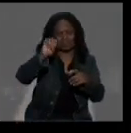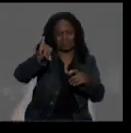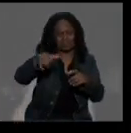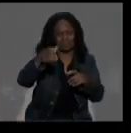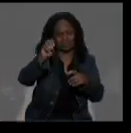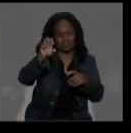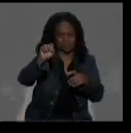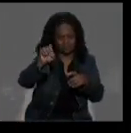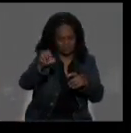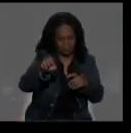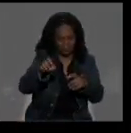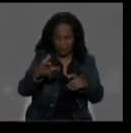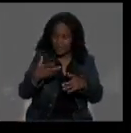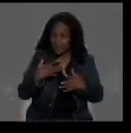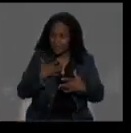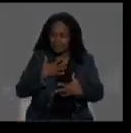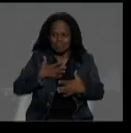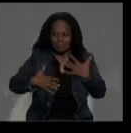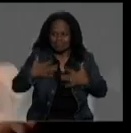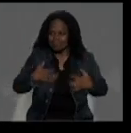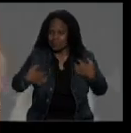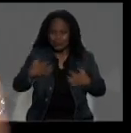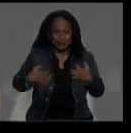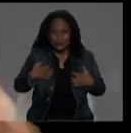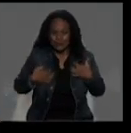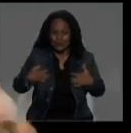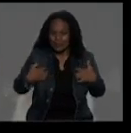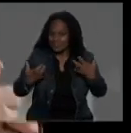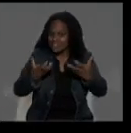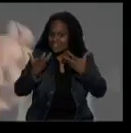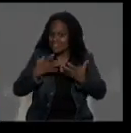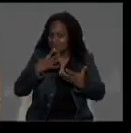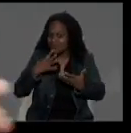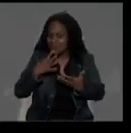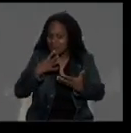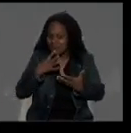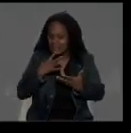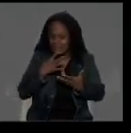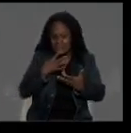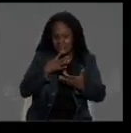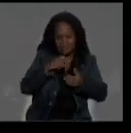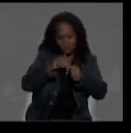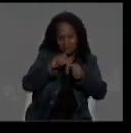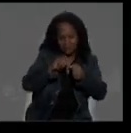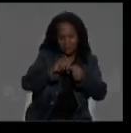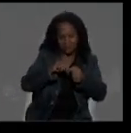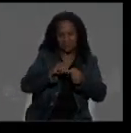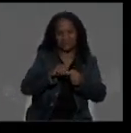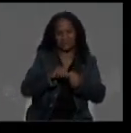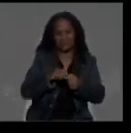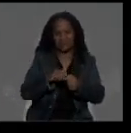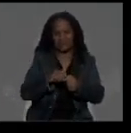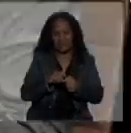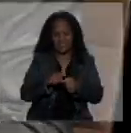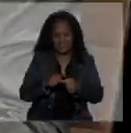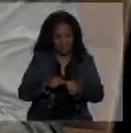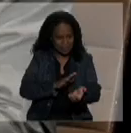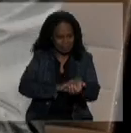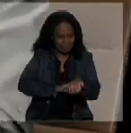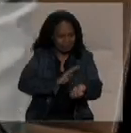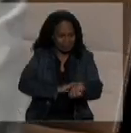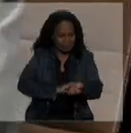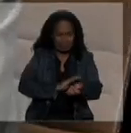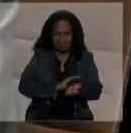eu assim, né, louca para conhecer todo mundo, já para começar a filmar, começar a fazer. Aquele